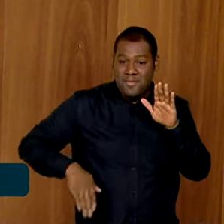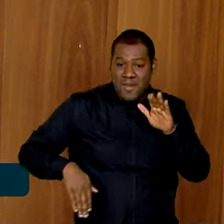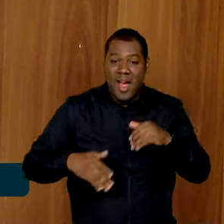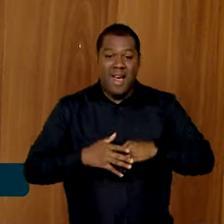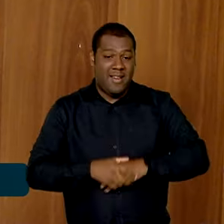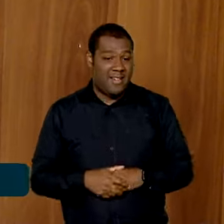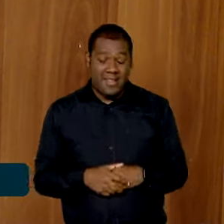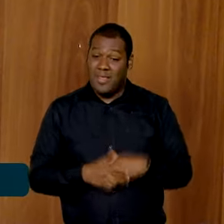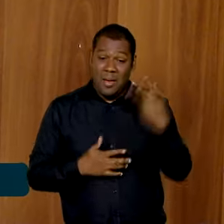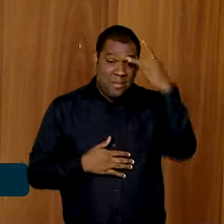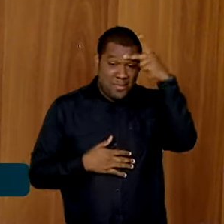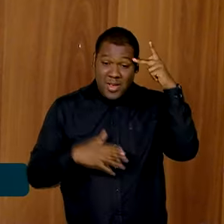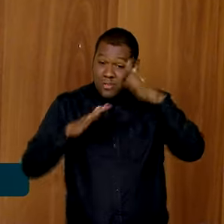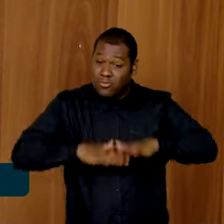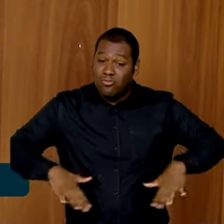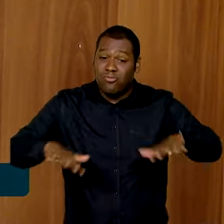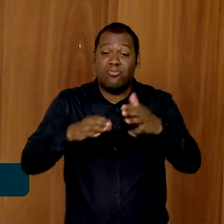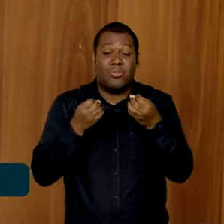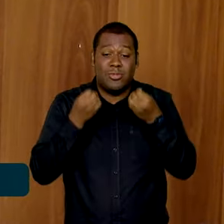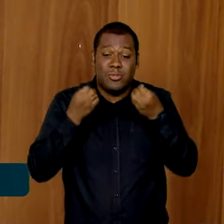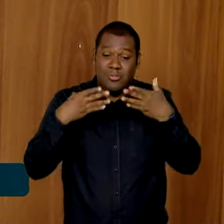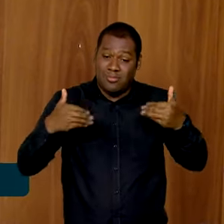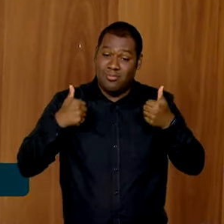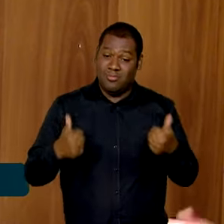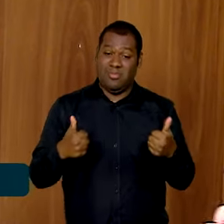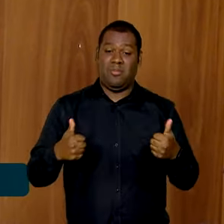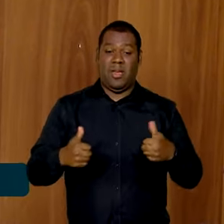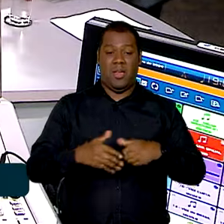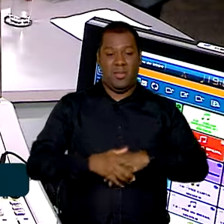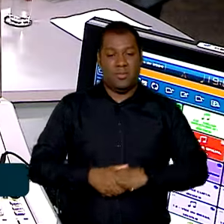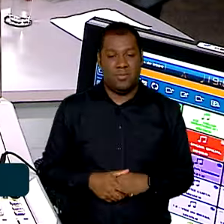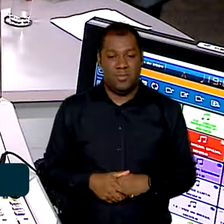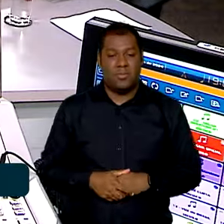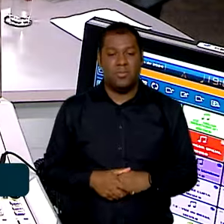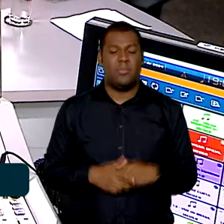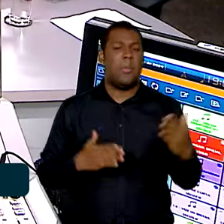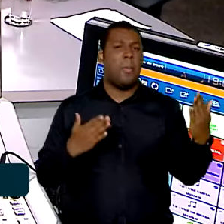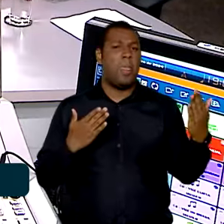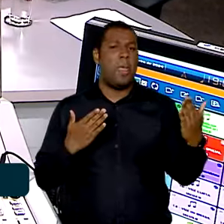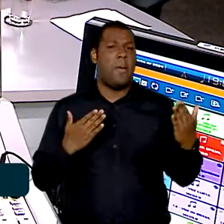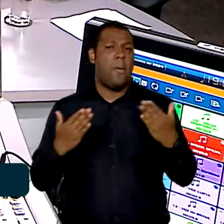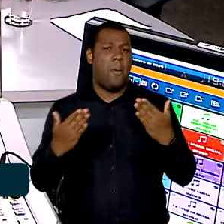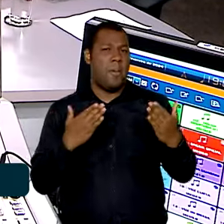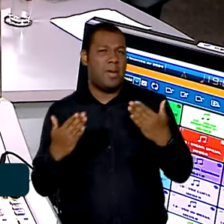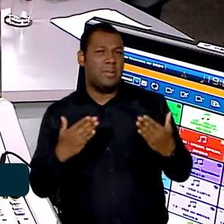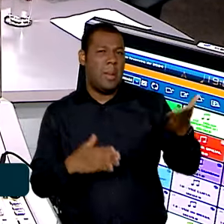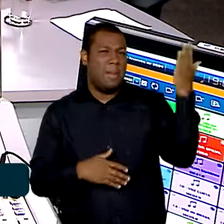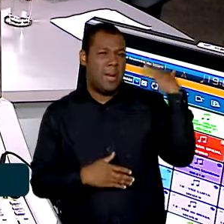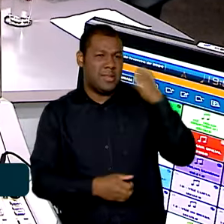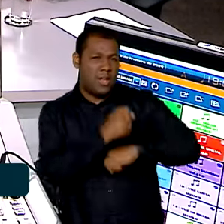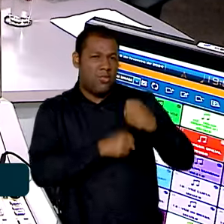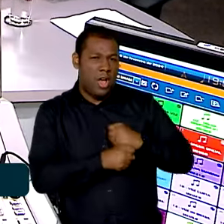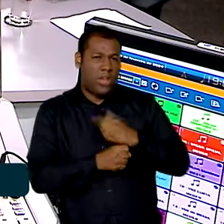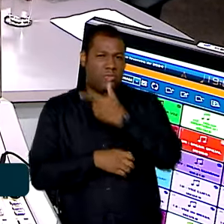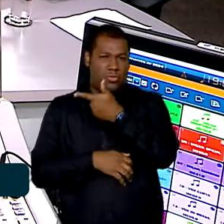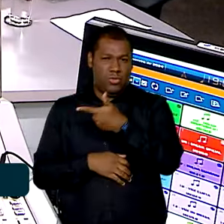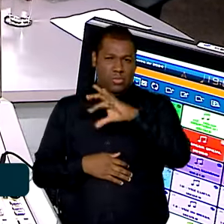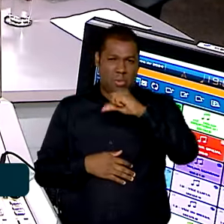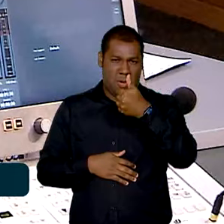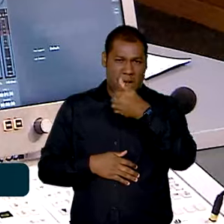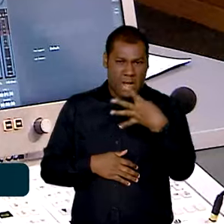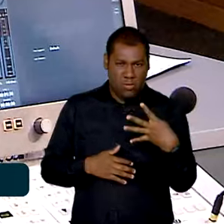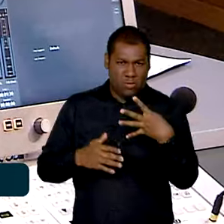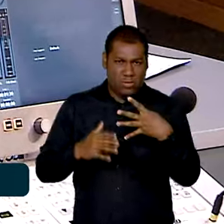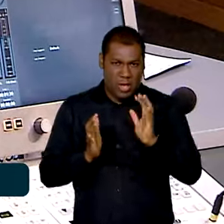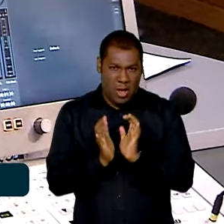muito democrática e muito importante para o Brasil. Pois é, o senhor fez uma comparação com a Copa do Mundo, mas eu queria que o senhor